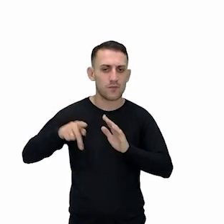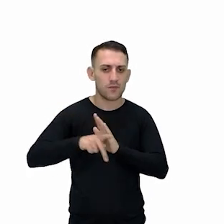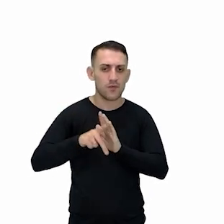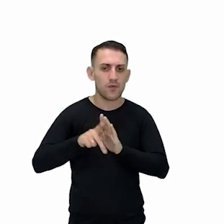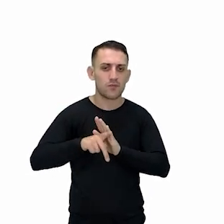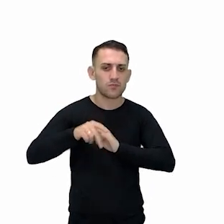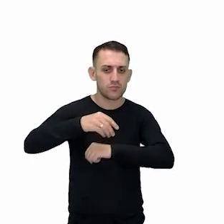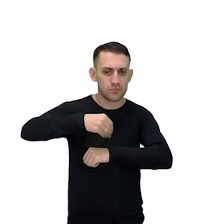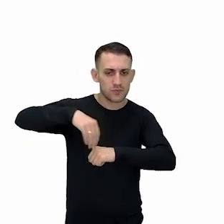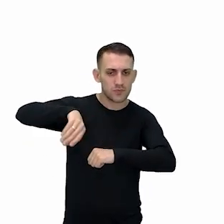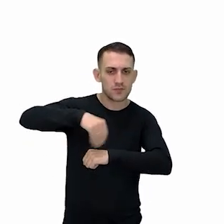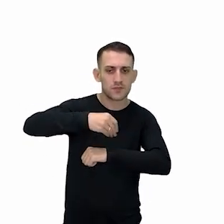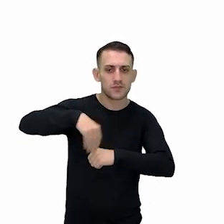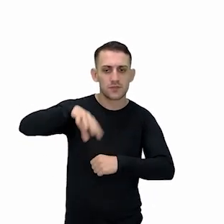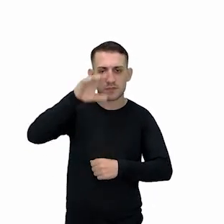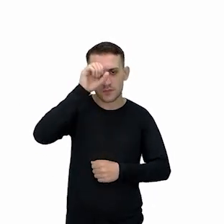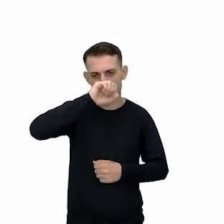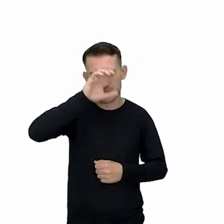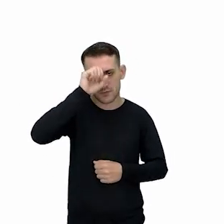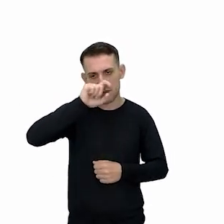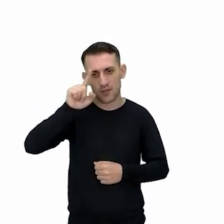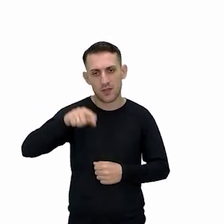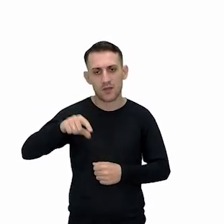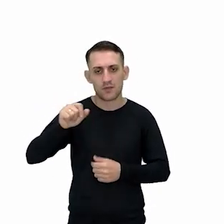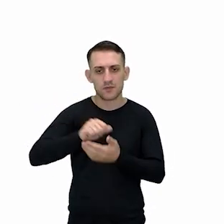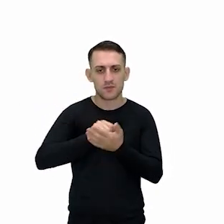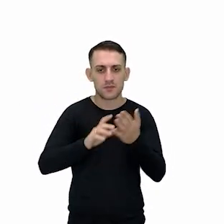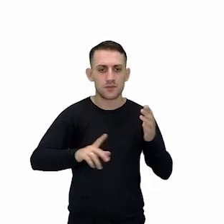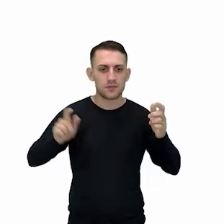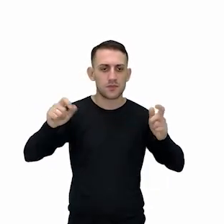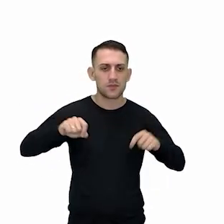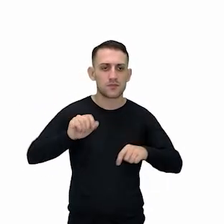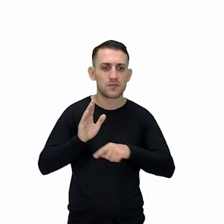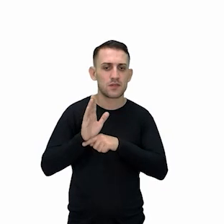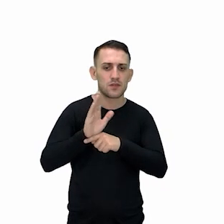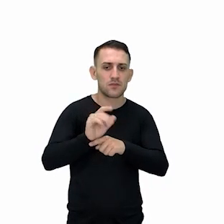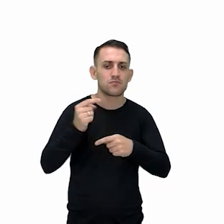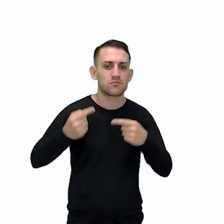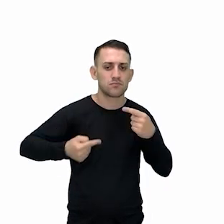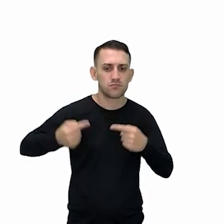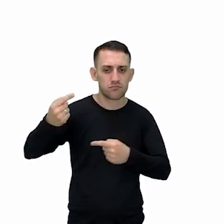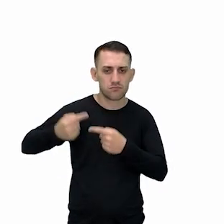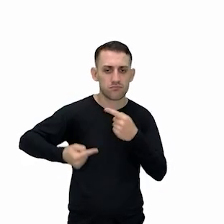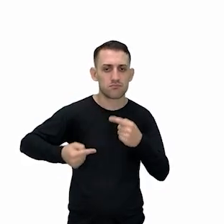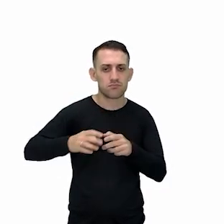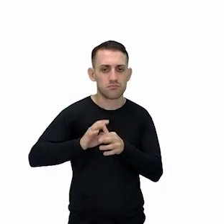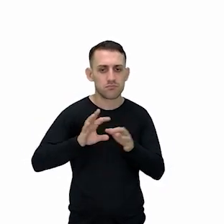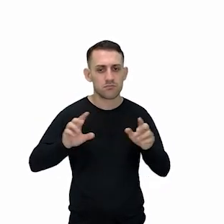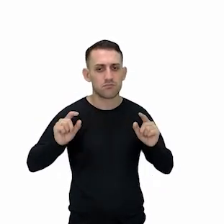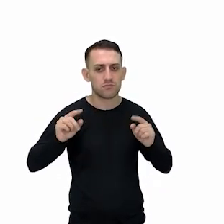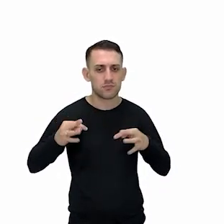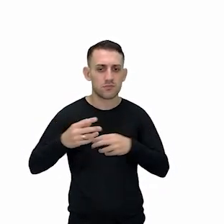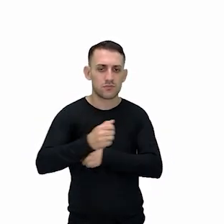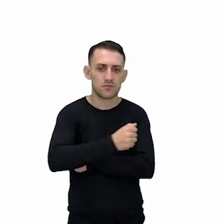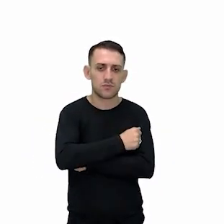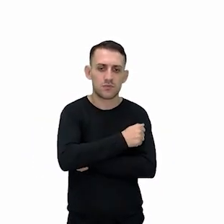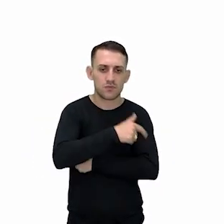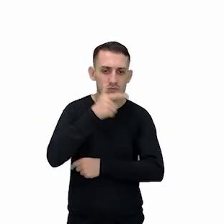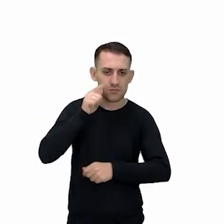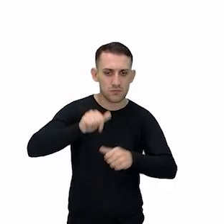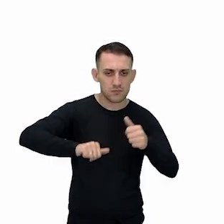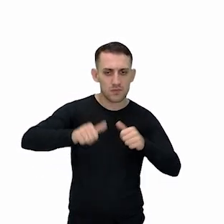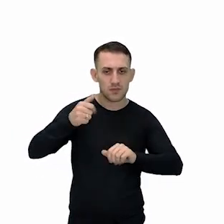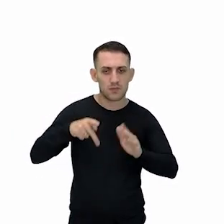de mediador da aprendizagem, né? Então, é uma atividade que poderá contribuir com discussões que permitam os estudantes avaliar